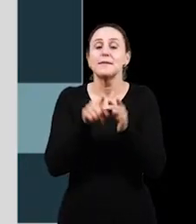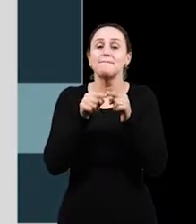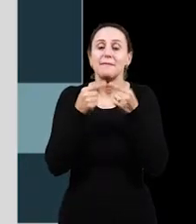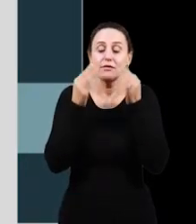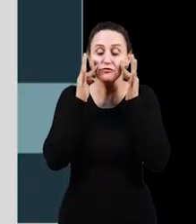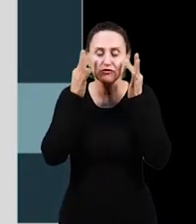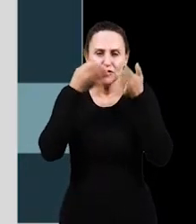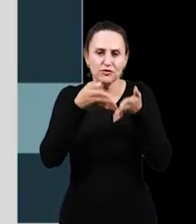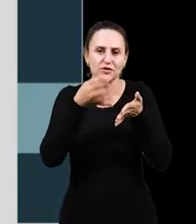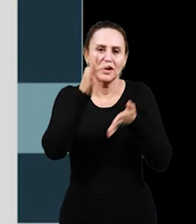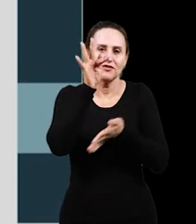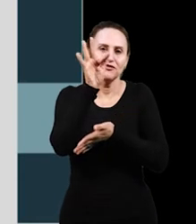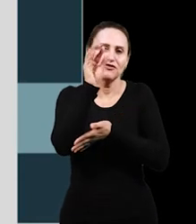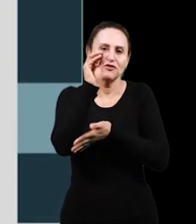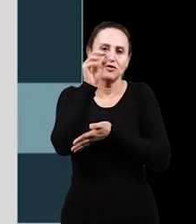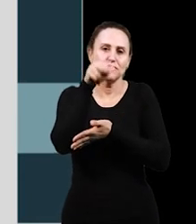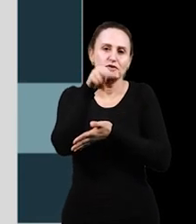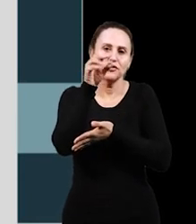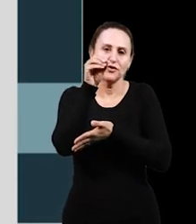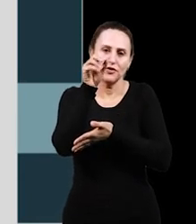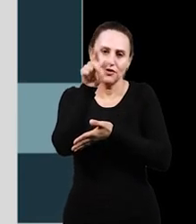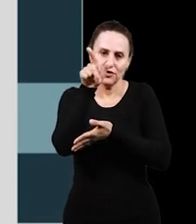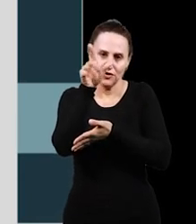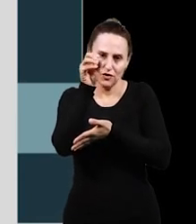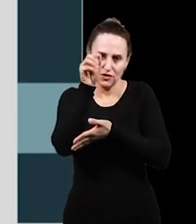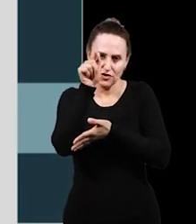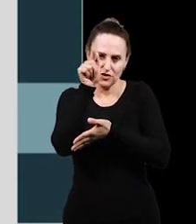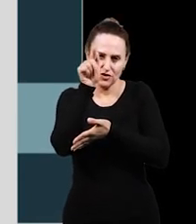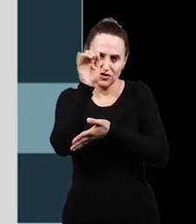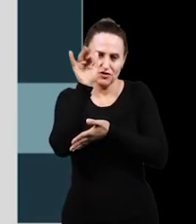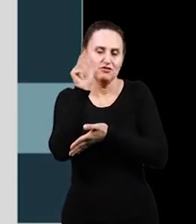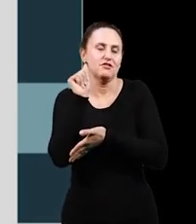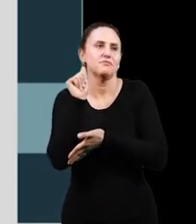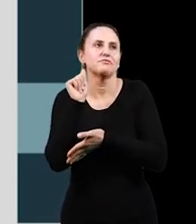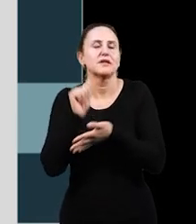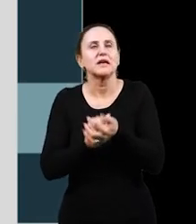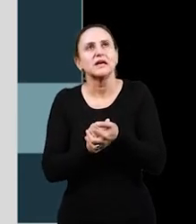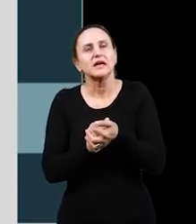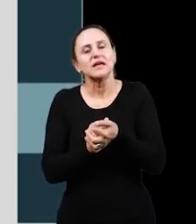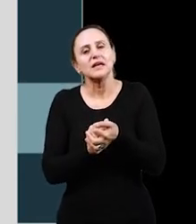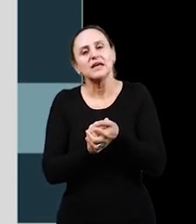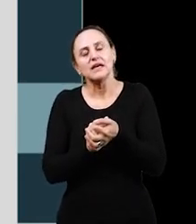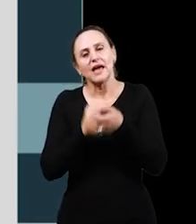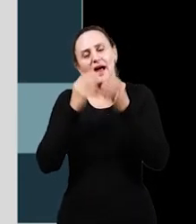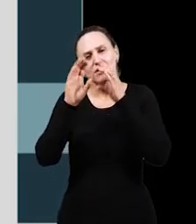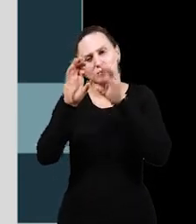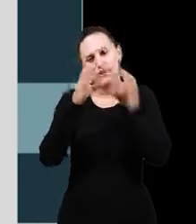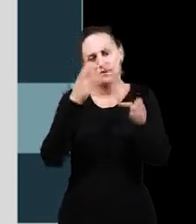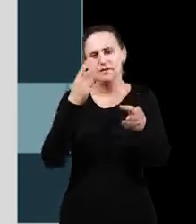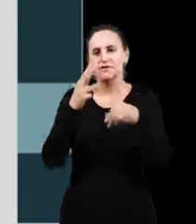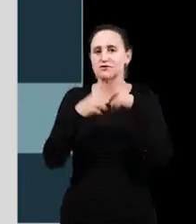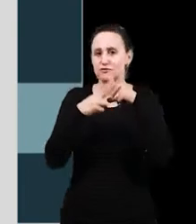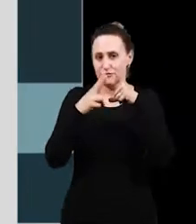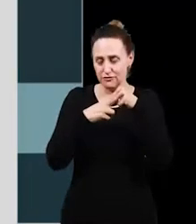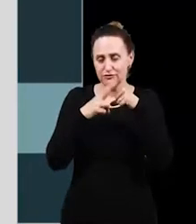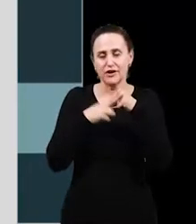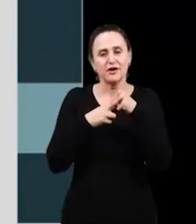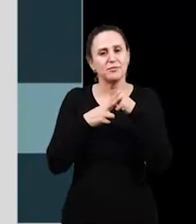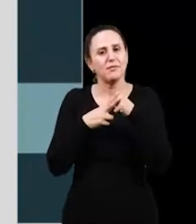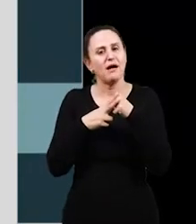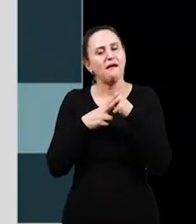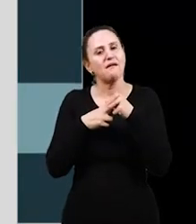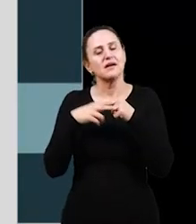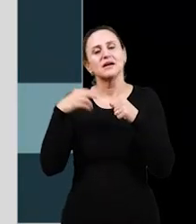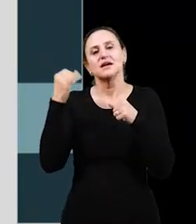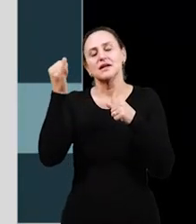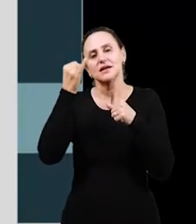fonologia segundo o autor a linguagem verbal humana tem uma característica estrutural que a difere de todas as outras a